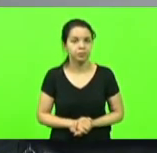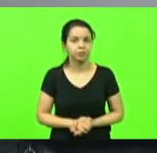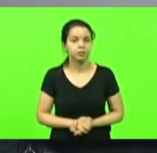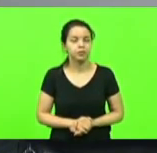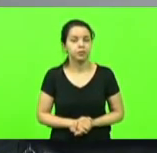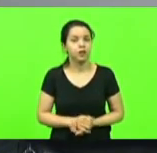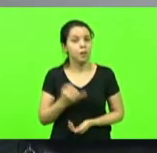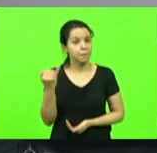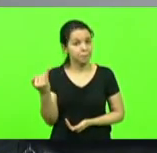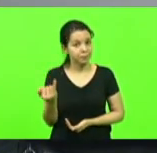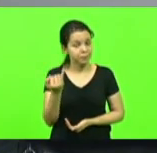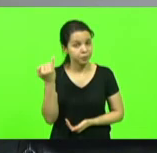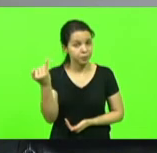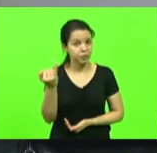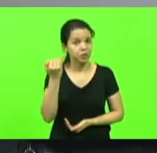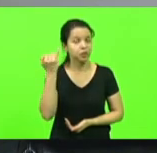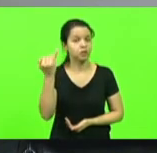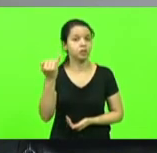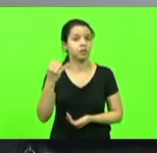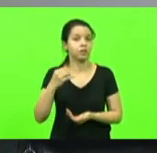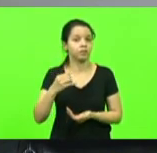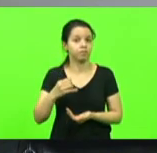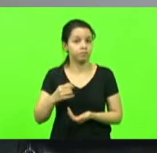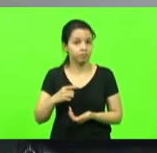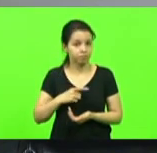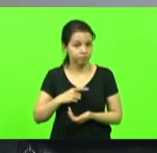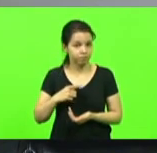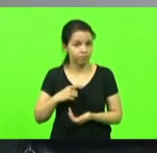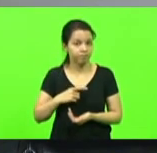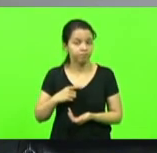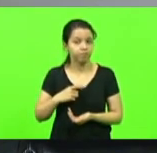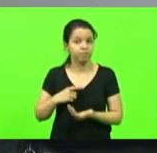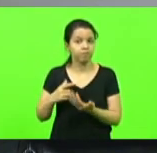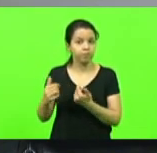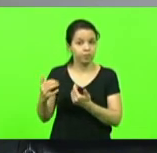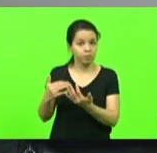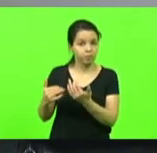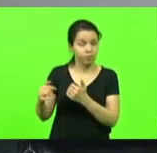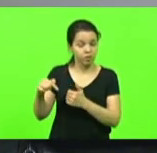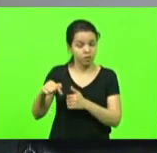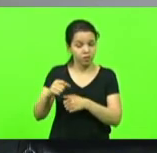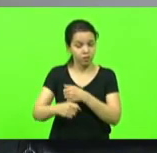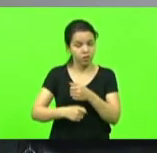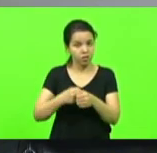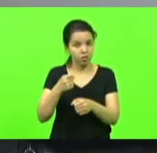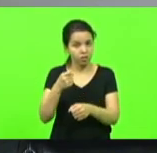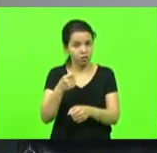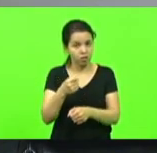grande demanda que teve, por exemplo, só esse ano, né? Foram